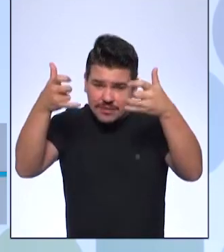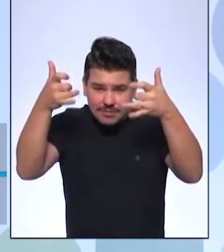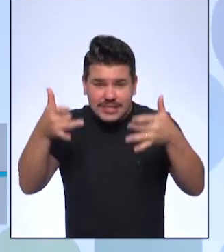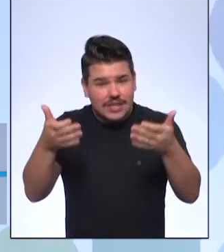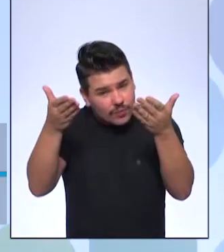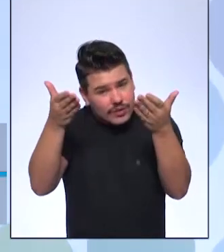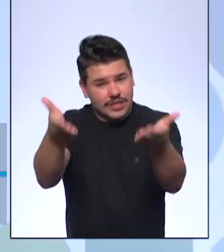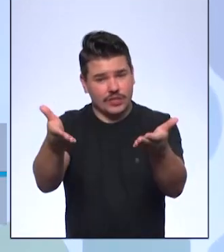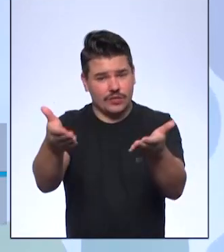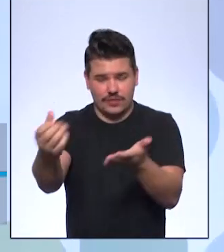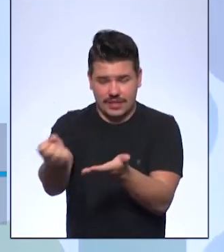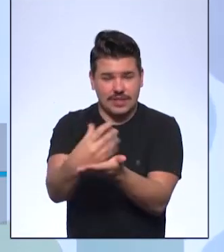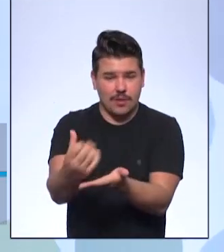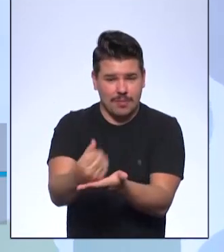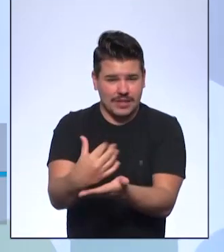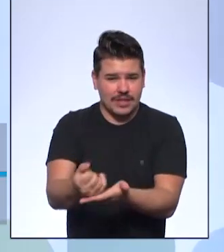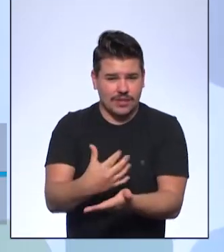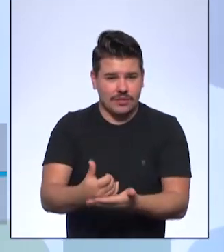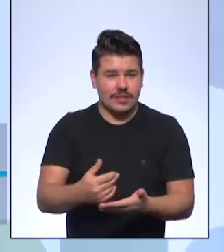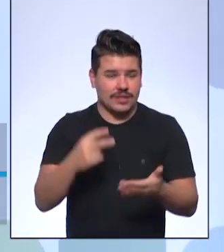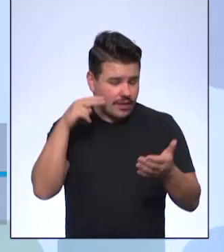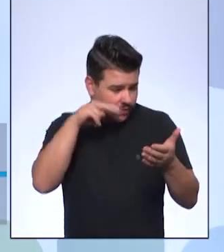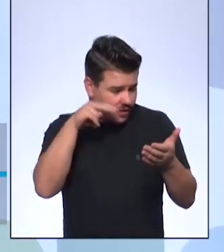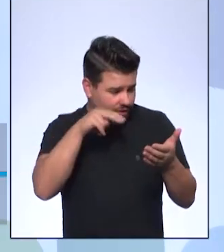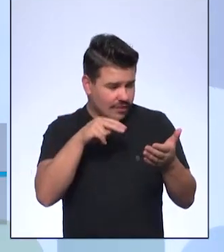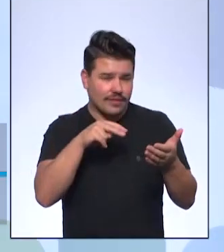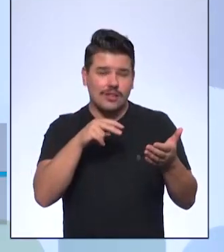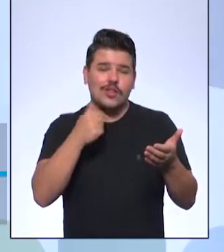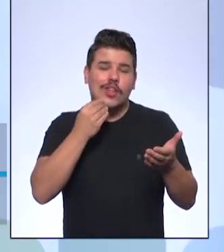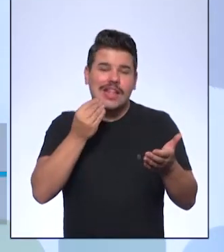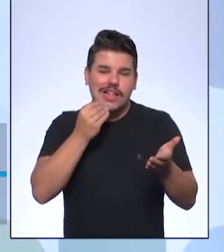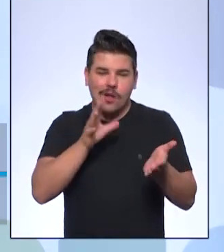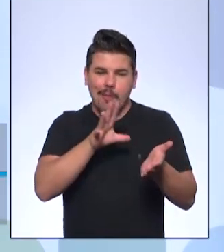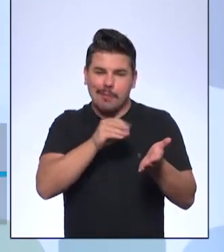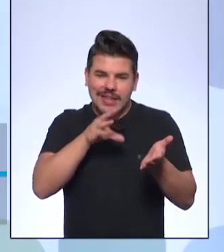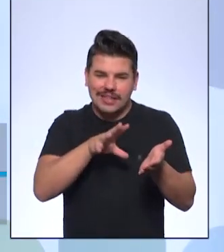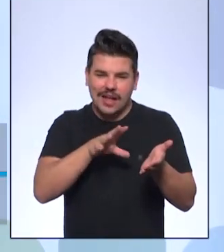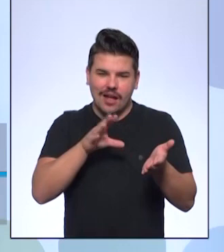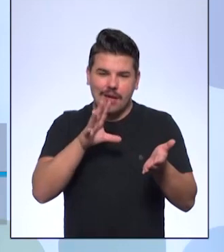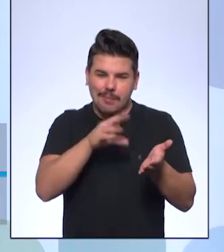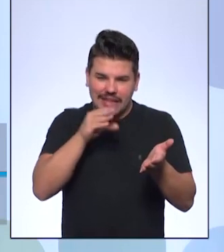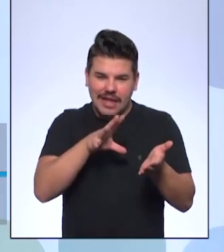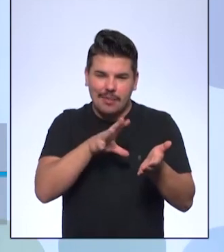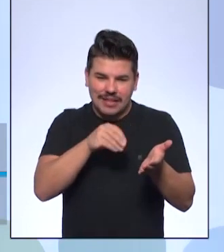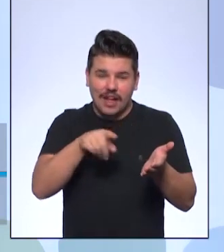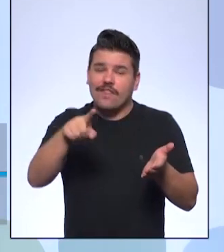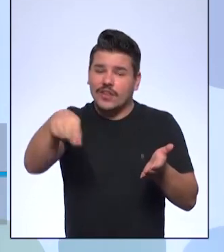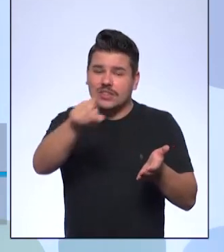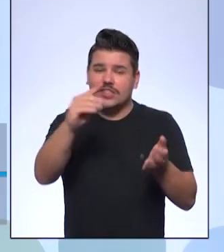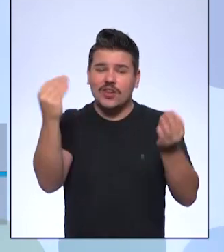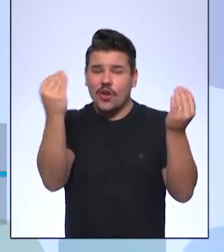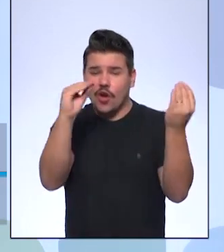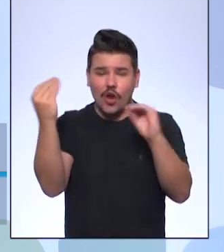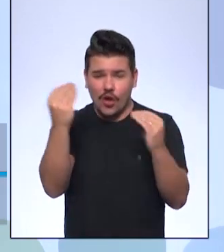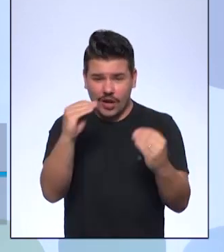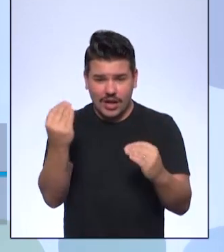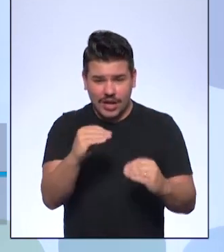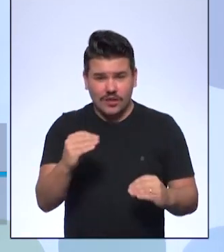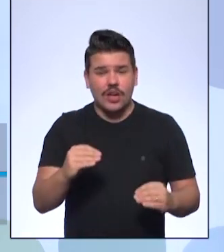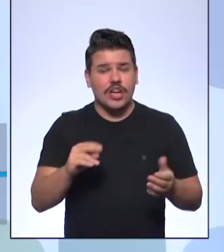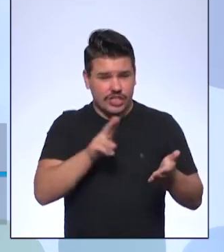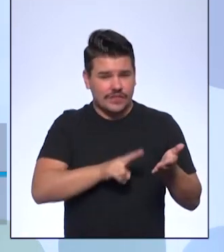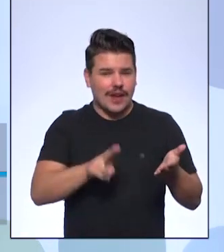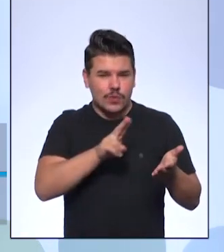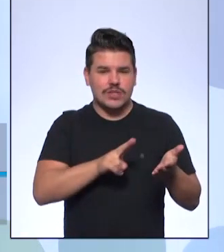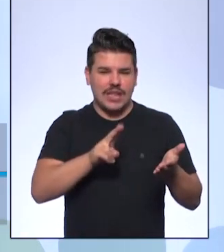vocês estão colocando no chat. Então, eu estou toda hora tentando dar um print aqui, porque o que vocês estão colocando vai ser usado como